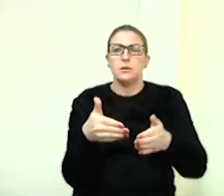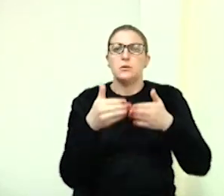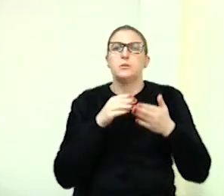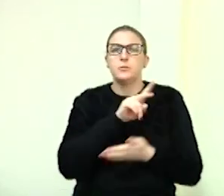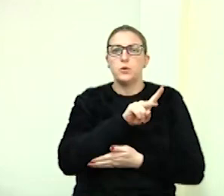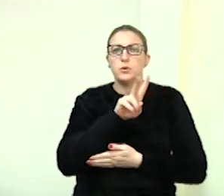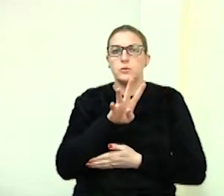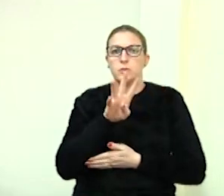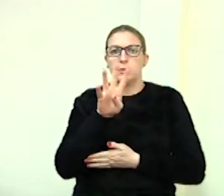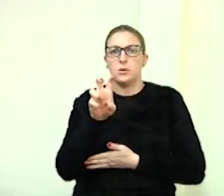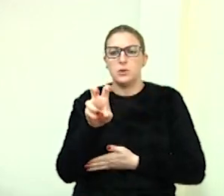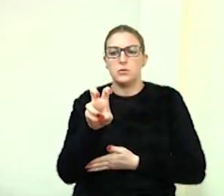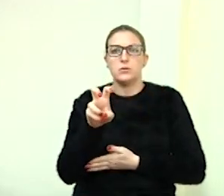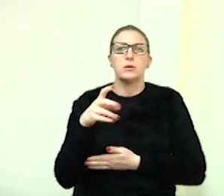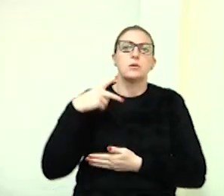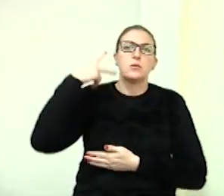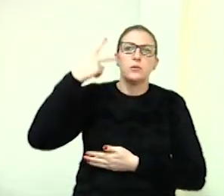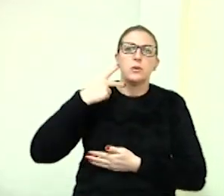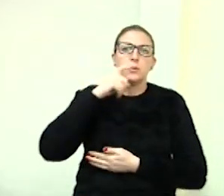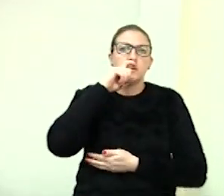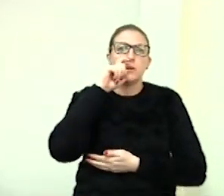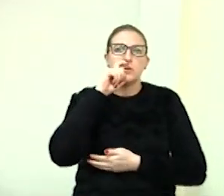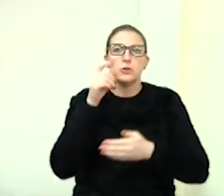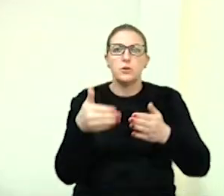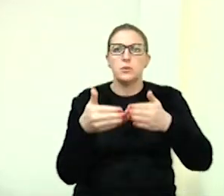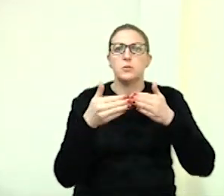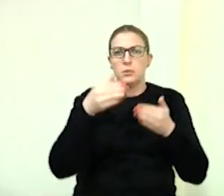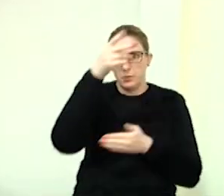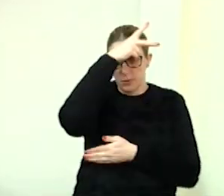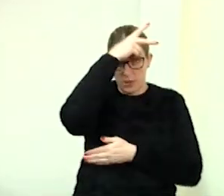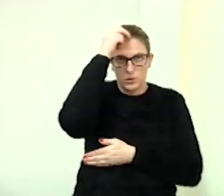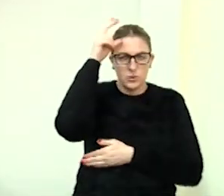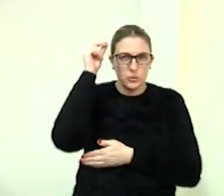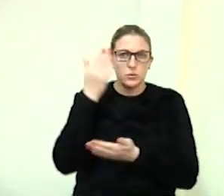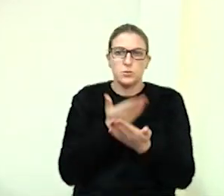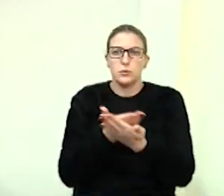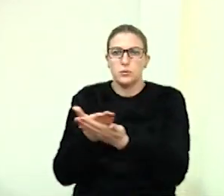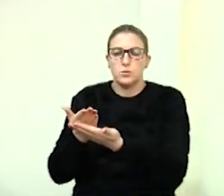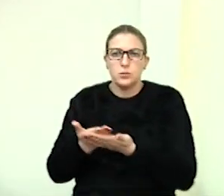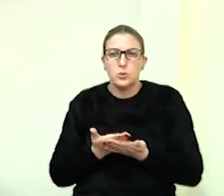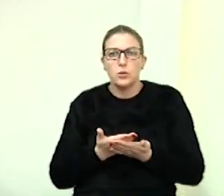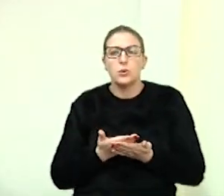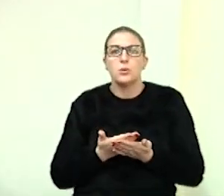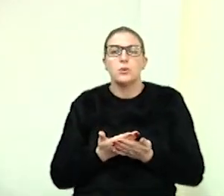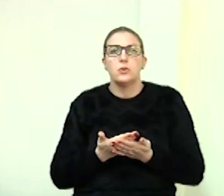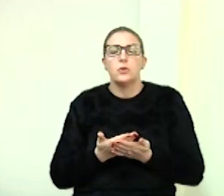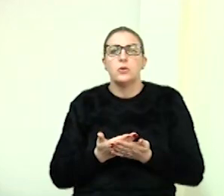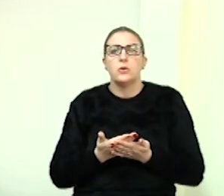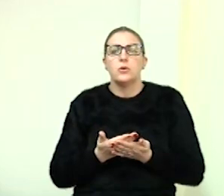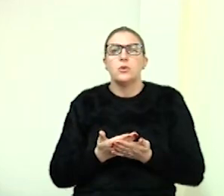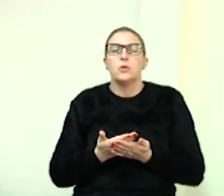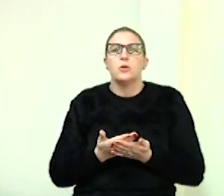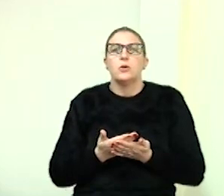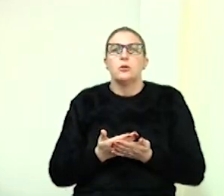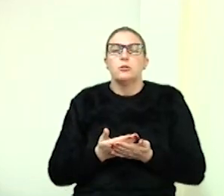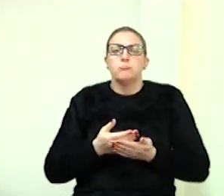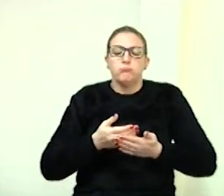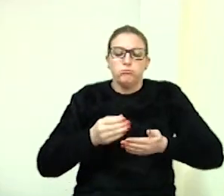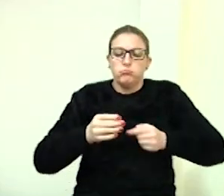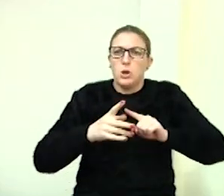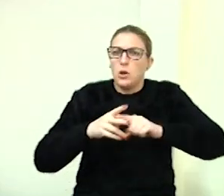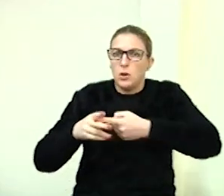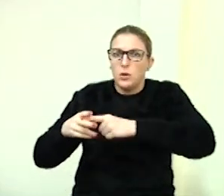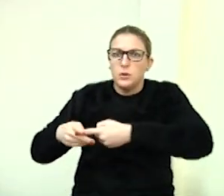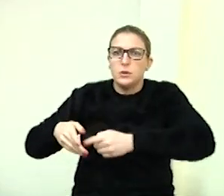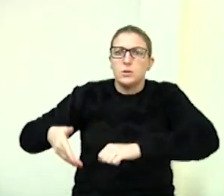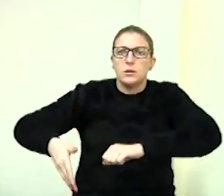Sérgio Alves Bento, solicita aos órgãos competentes do Poder Executivo Municipal estudo de viabilidade que seja feito o recapiamento asfáltico